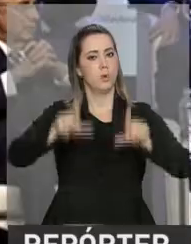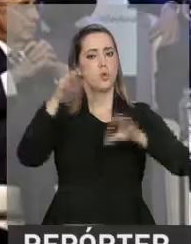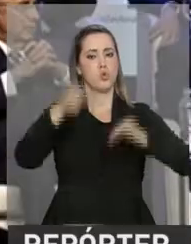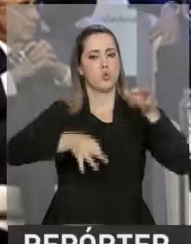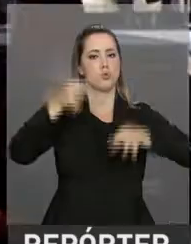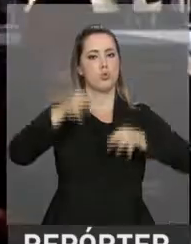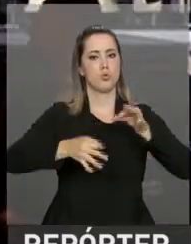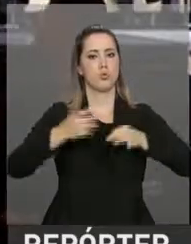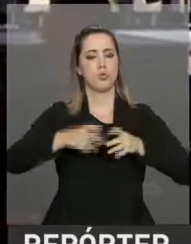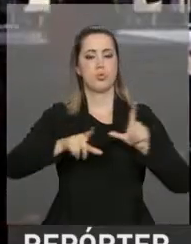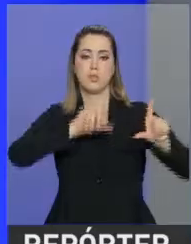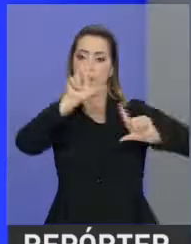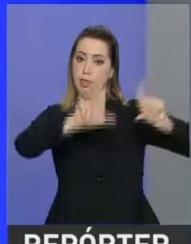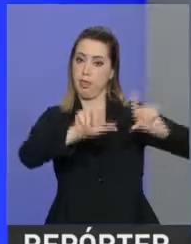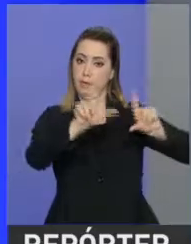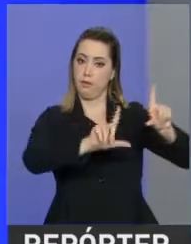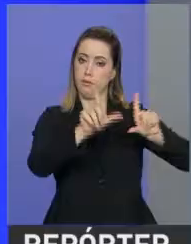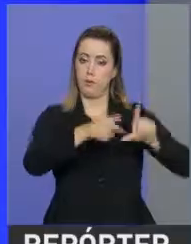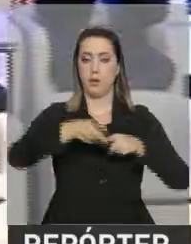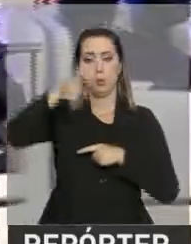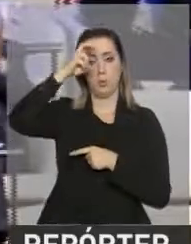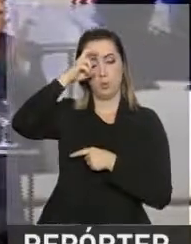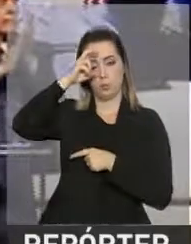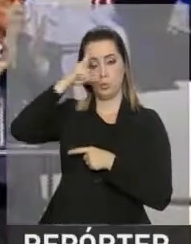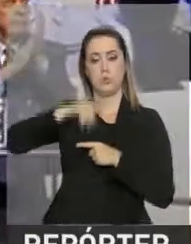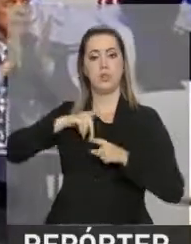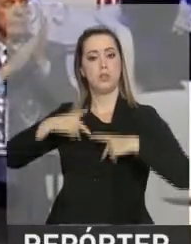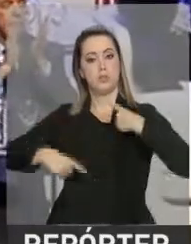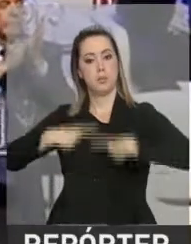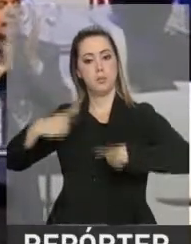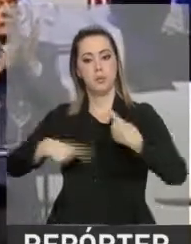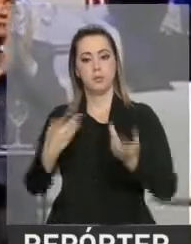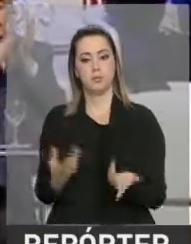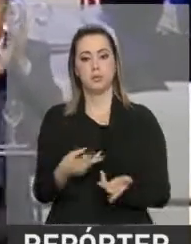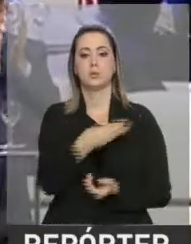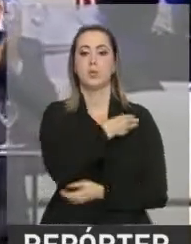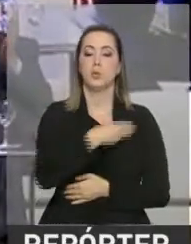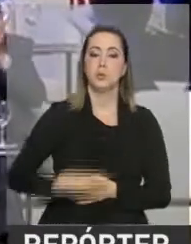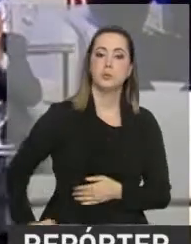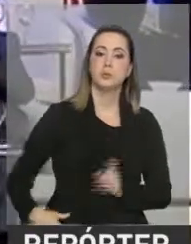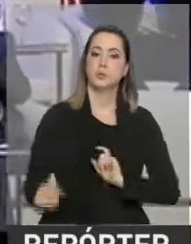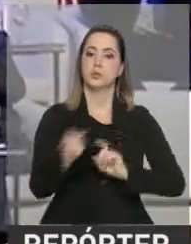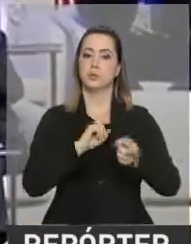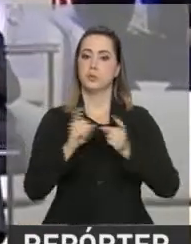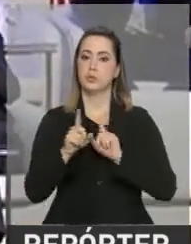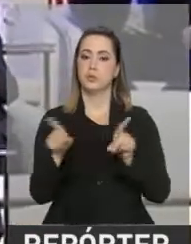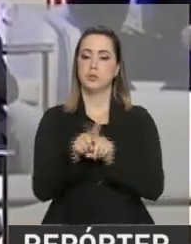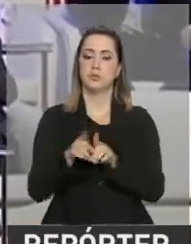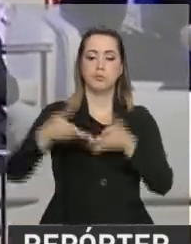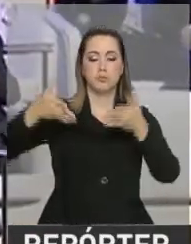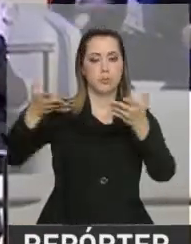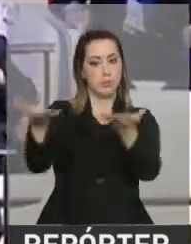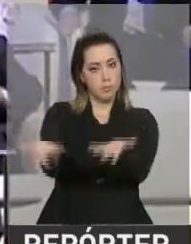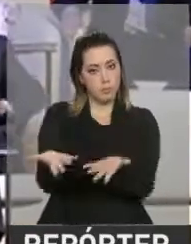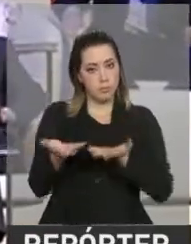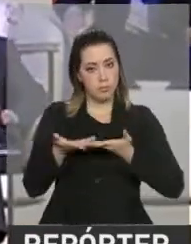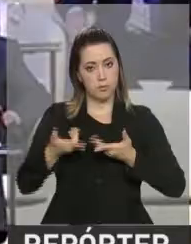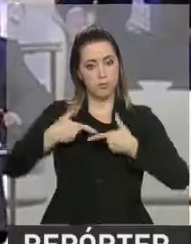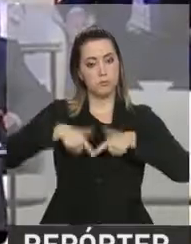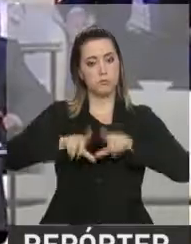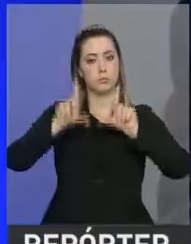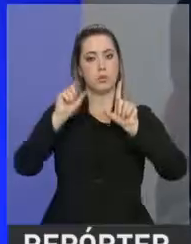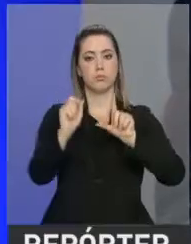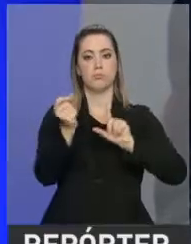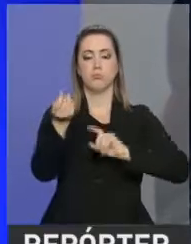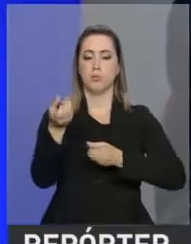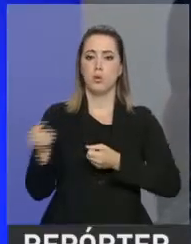Televisão, Cultura, Comunicação e Política, o ministro da Fazenda, Henrique Meirelles, recebeu o Prêmio Brasileiro Empreendedor do